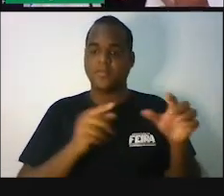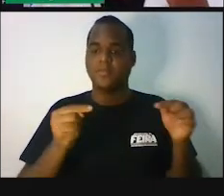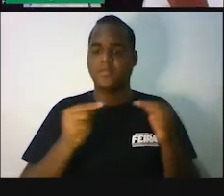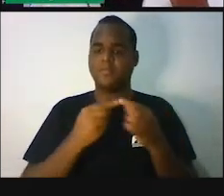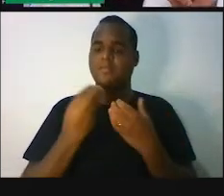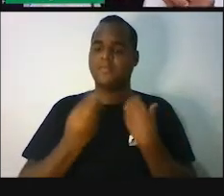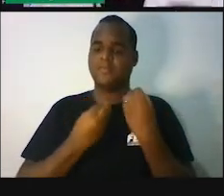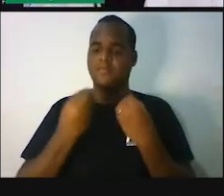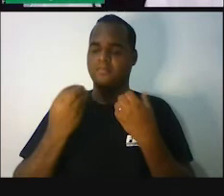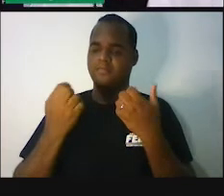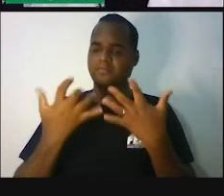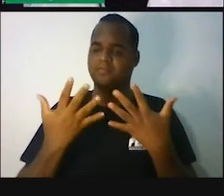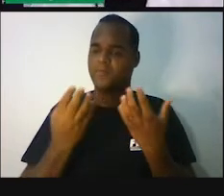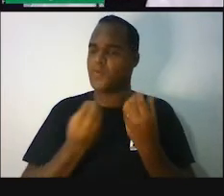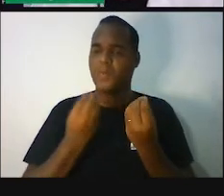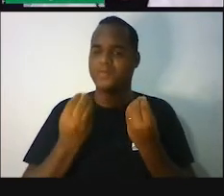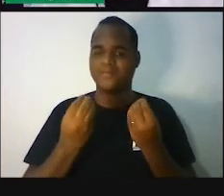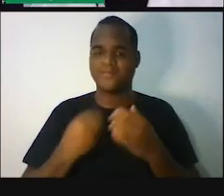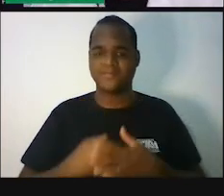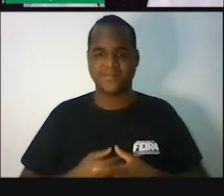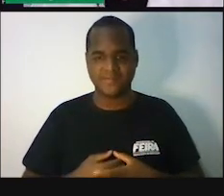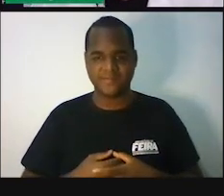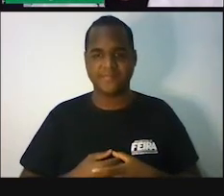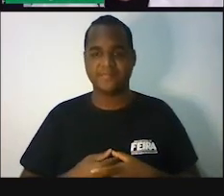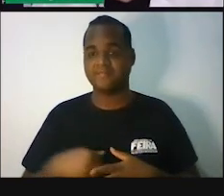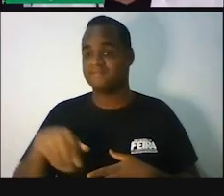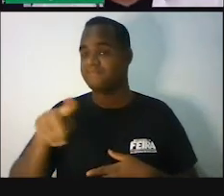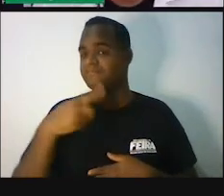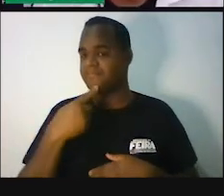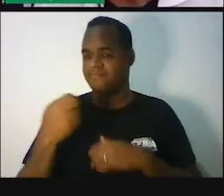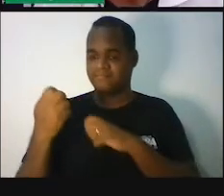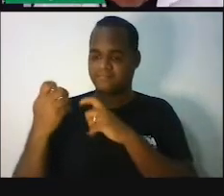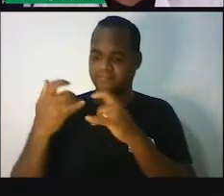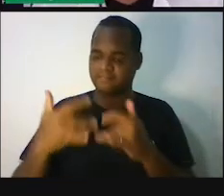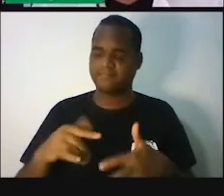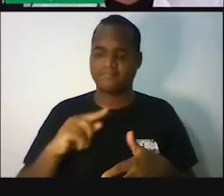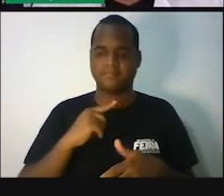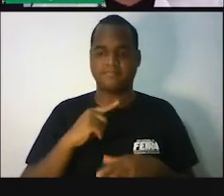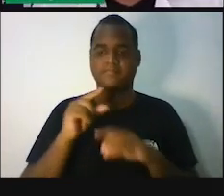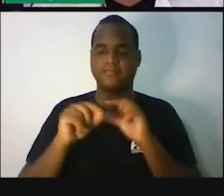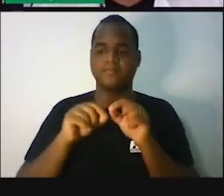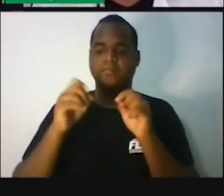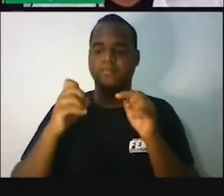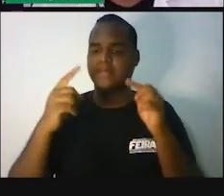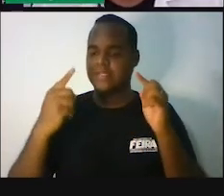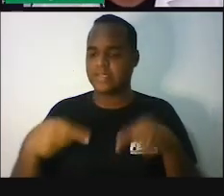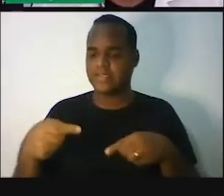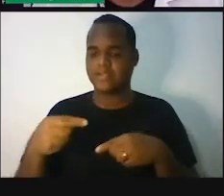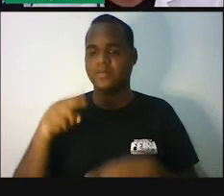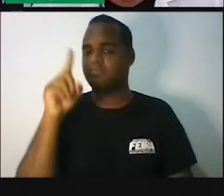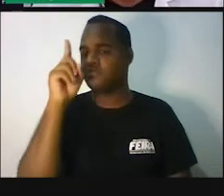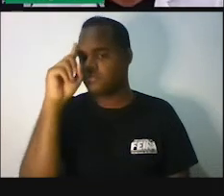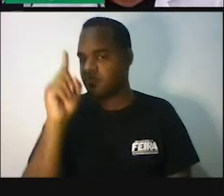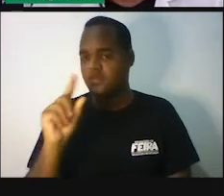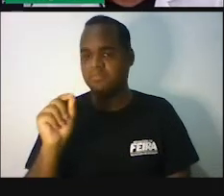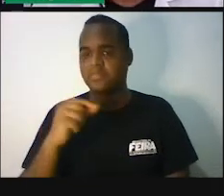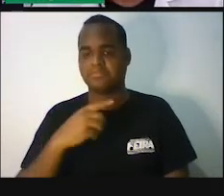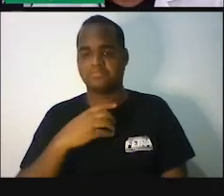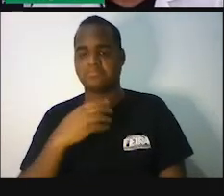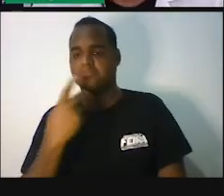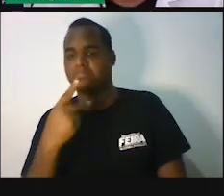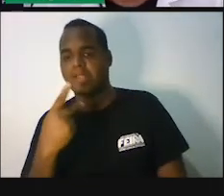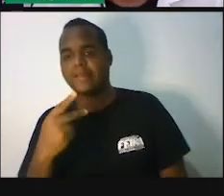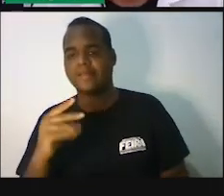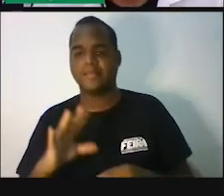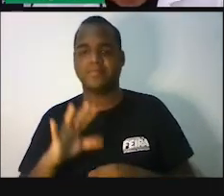professor? Vamos lá. O que é que a gente não sabe nesse desafio, nessa situação? O que é que a